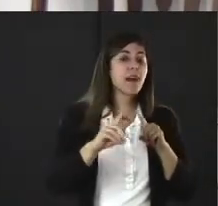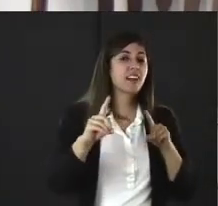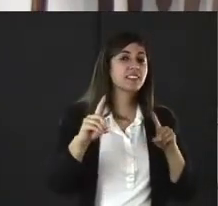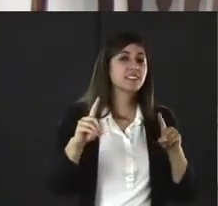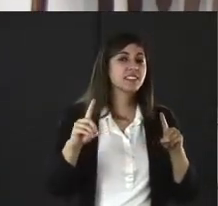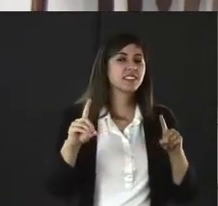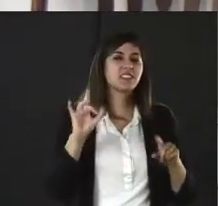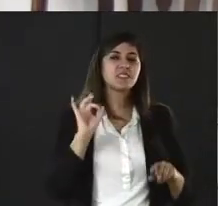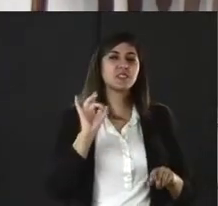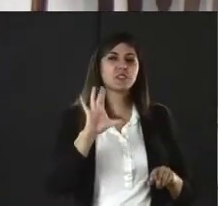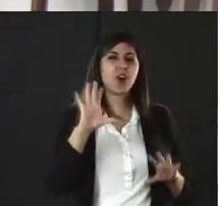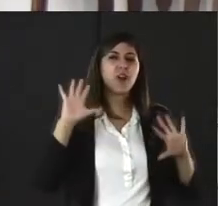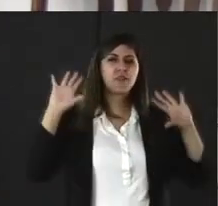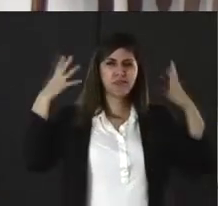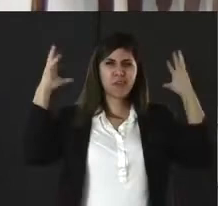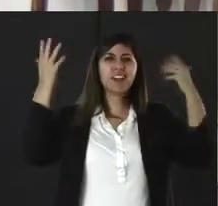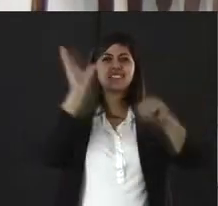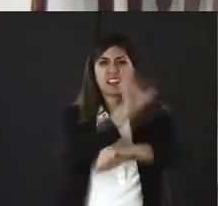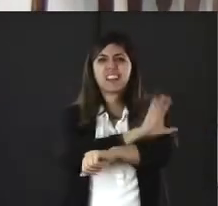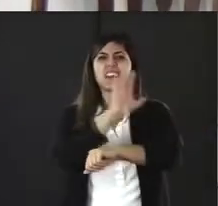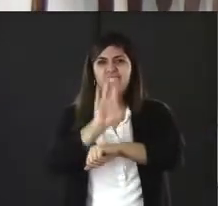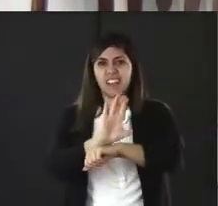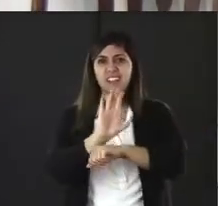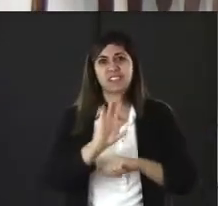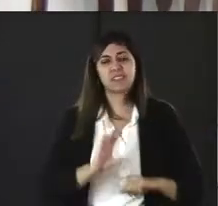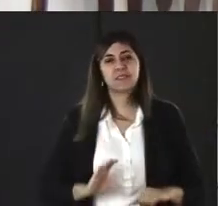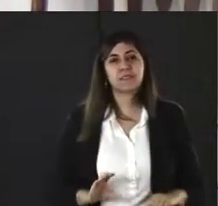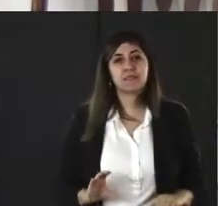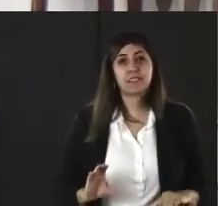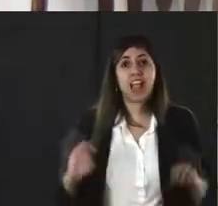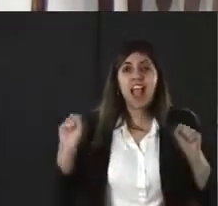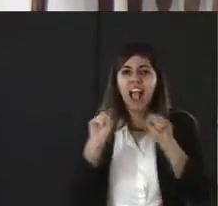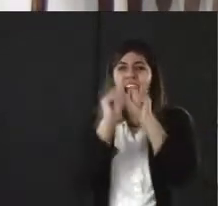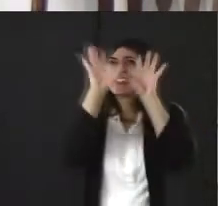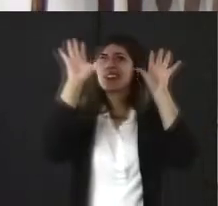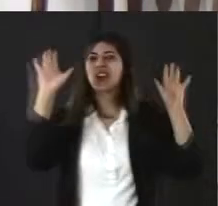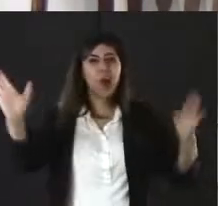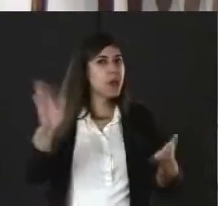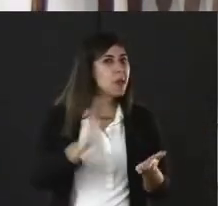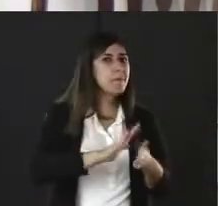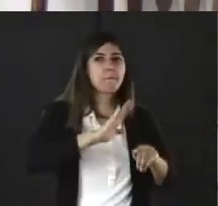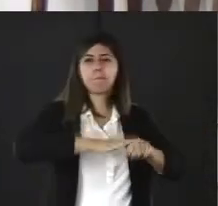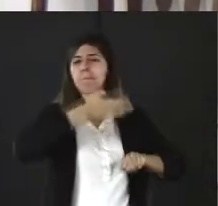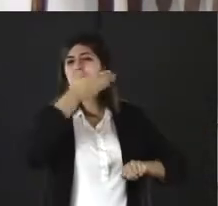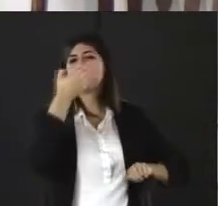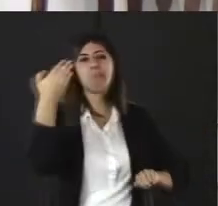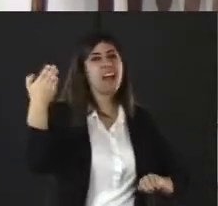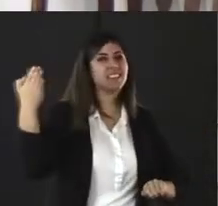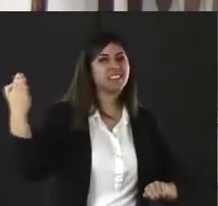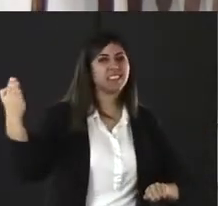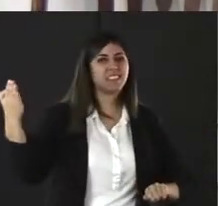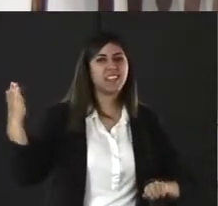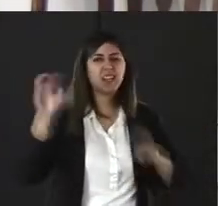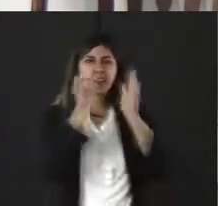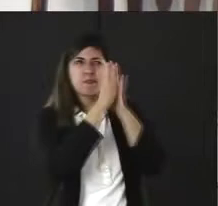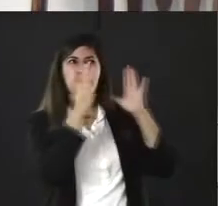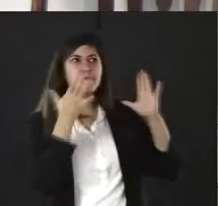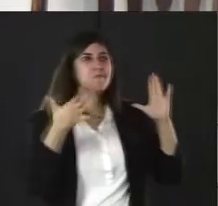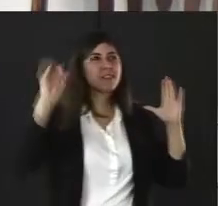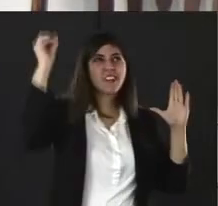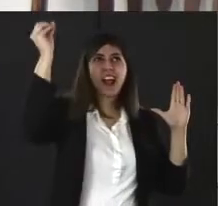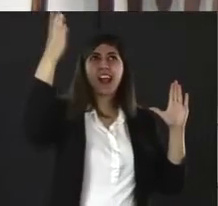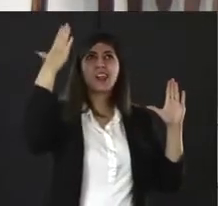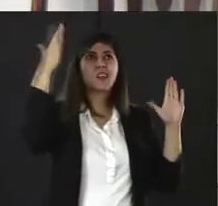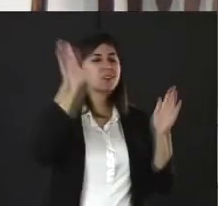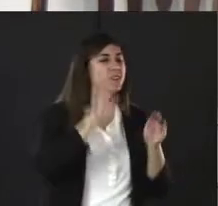não podemos ficar restritos a festa de caná da galileia a glória transcendeu a festa o brilho e